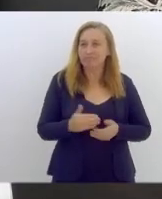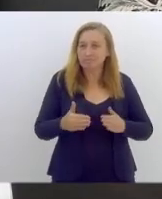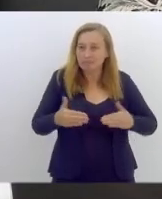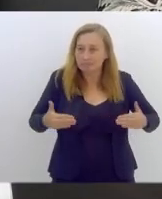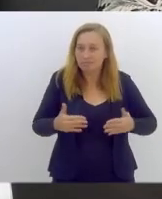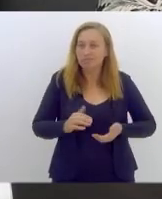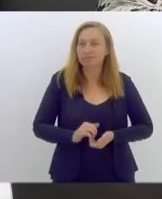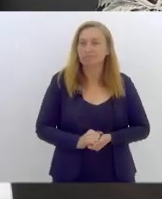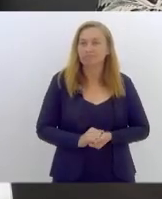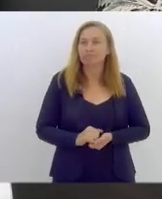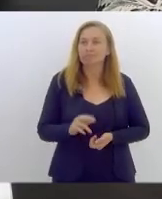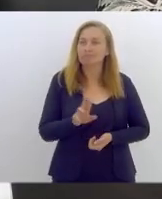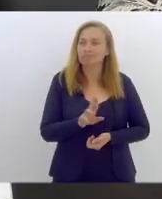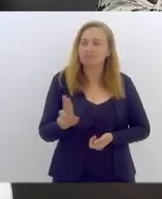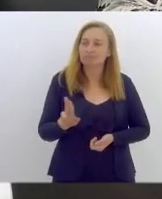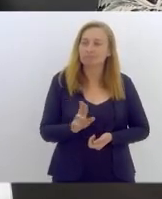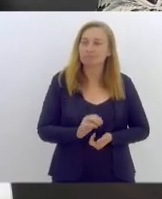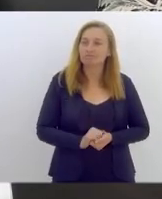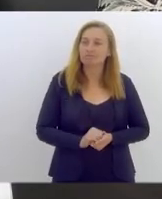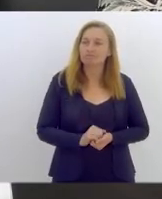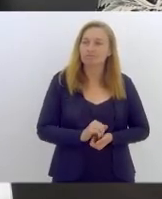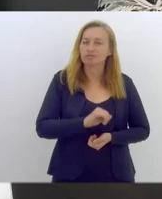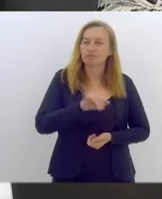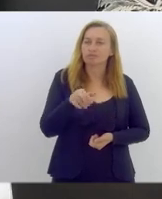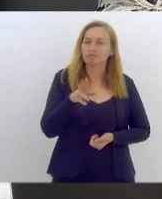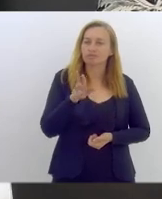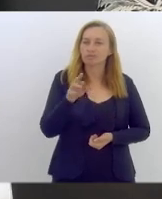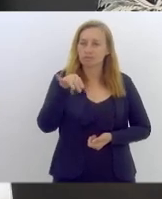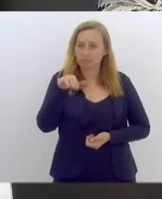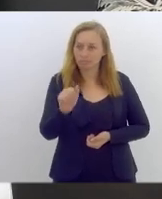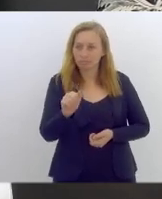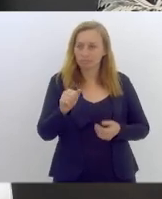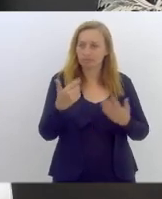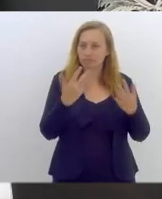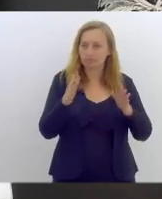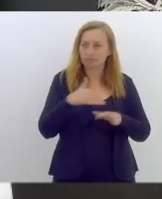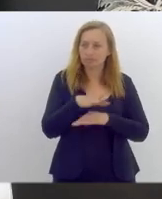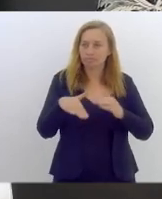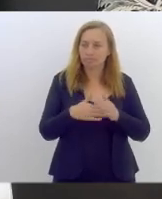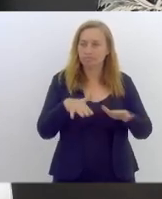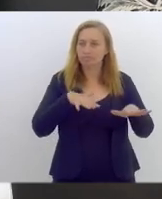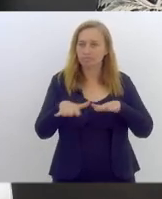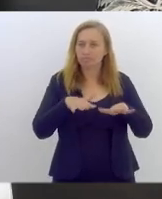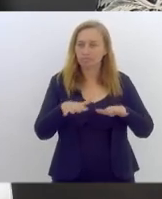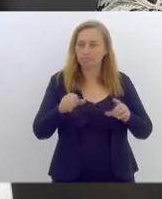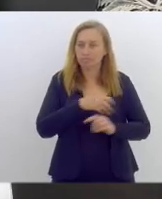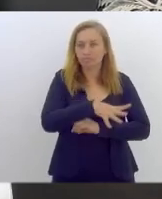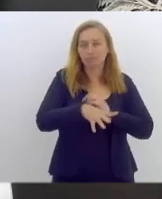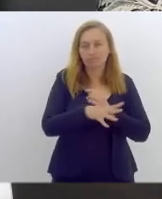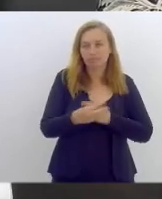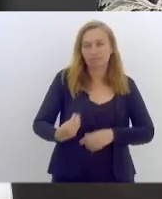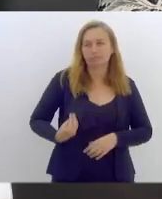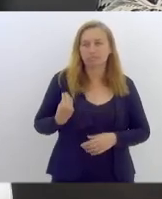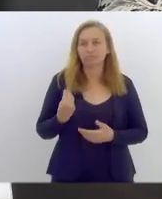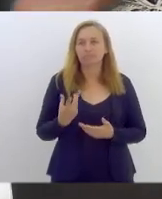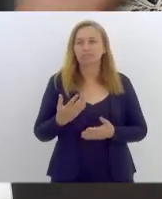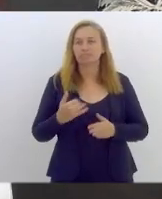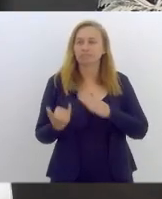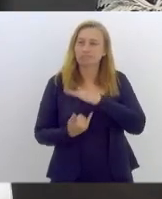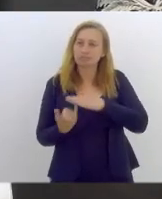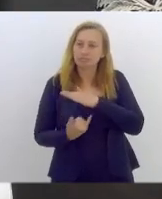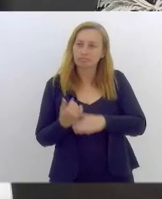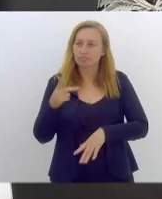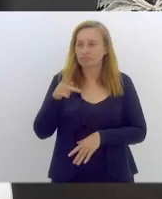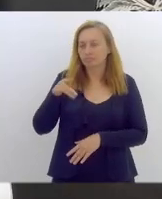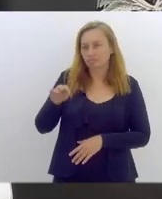licença, em nome de Jurema e Ieda, saudar todos os movimentos sociais presentes, as instituições, aos